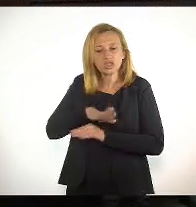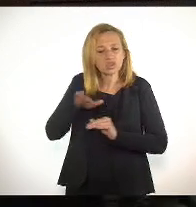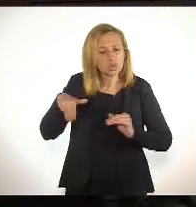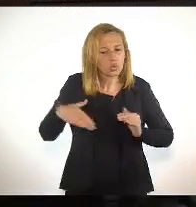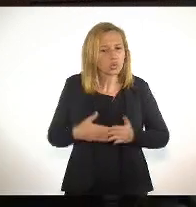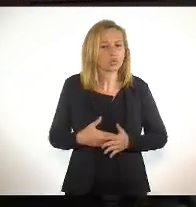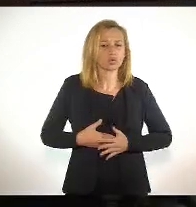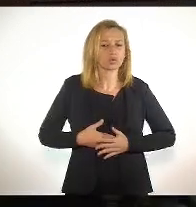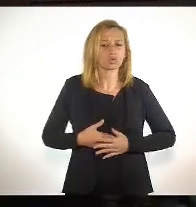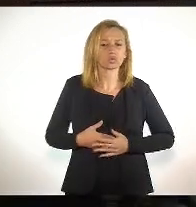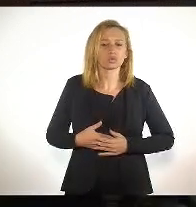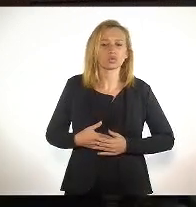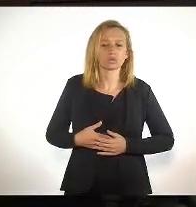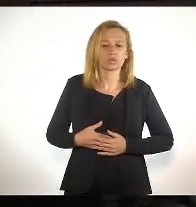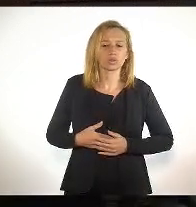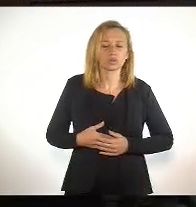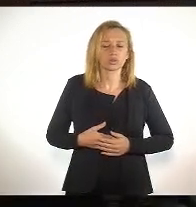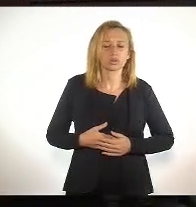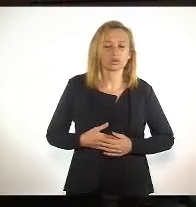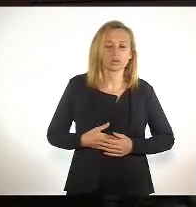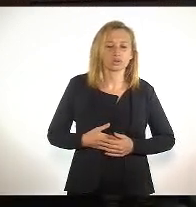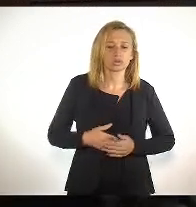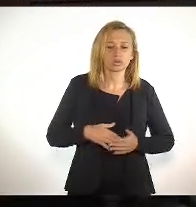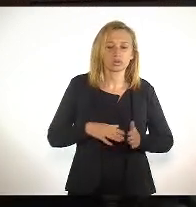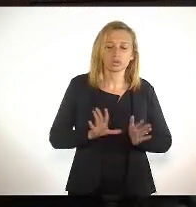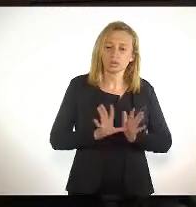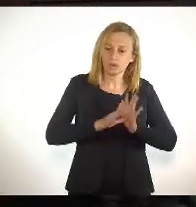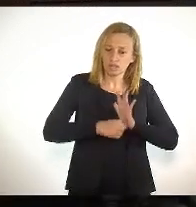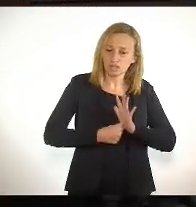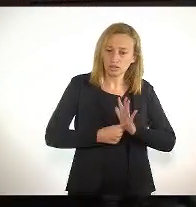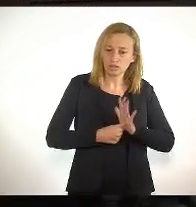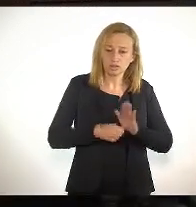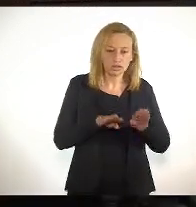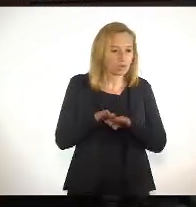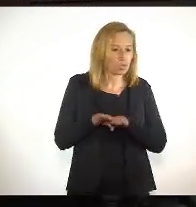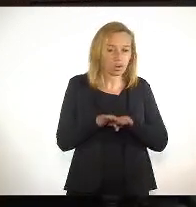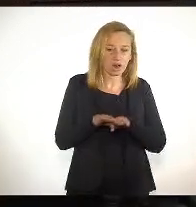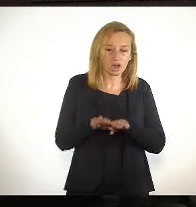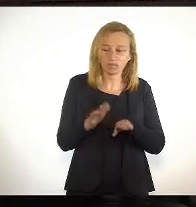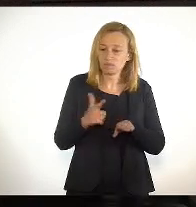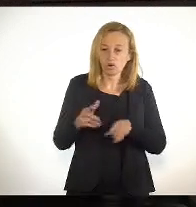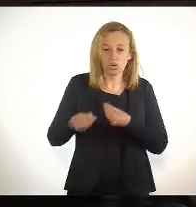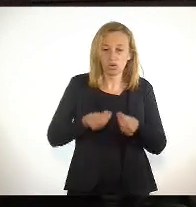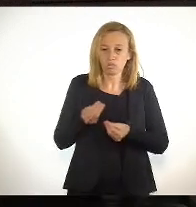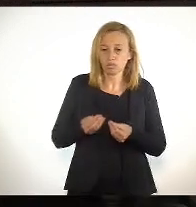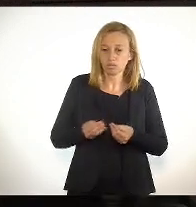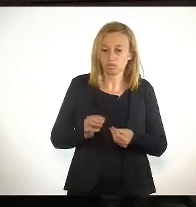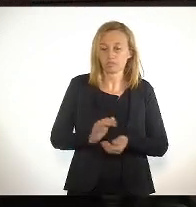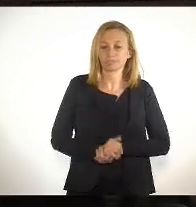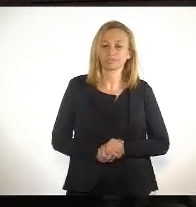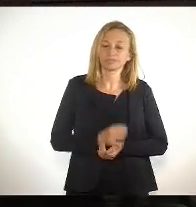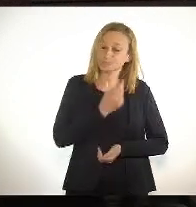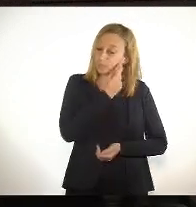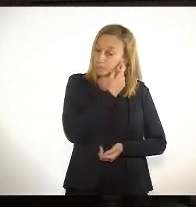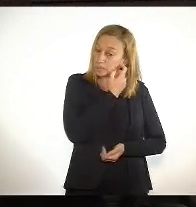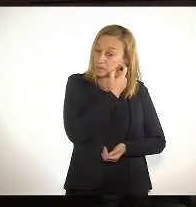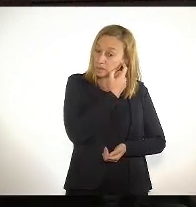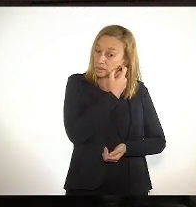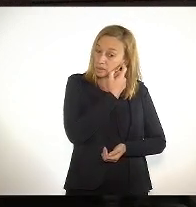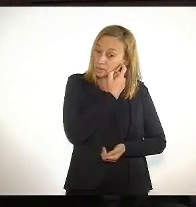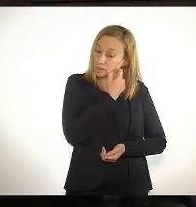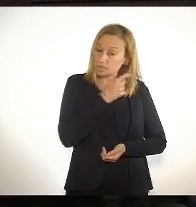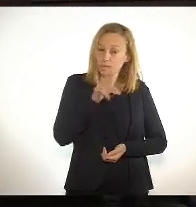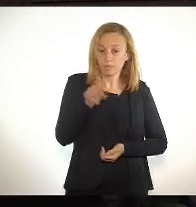todos fossem ladrões, não caberia se igualar aos mesmos. Ao